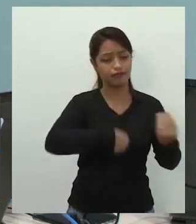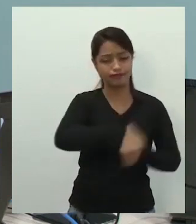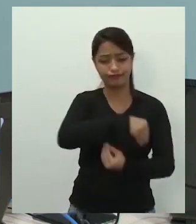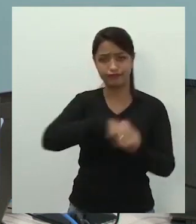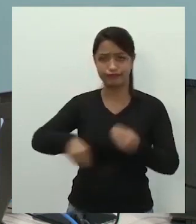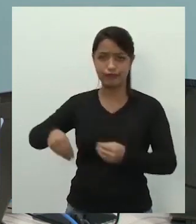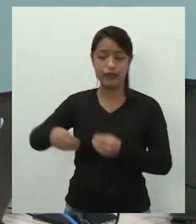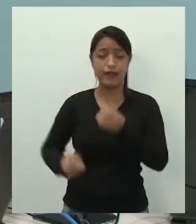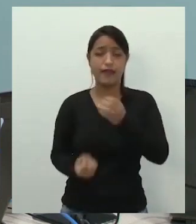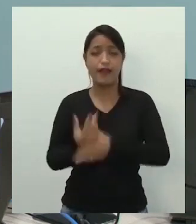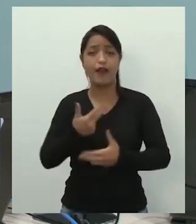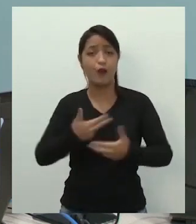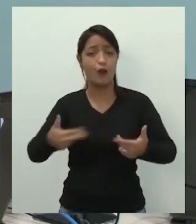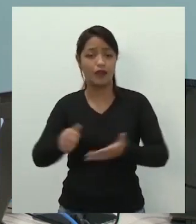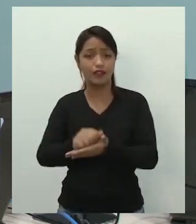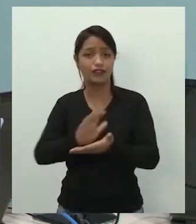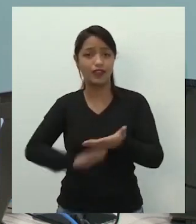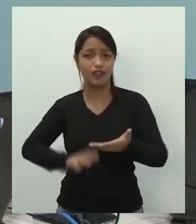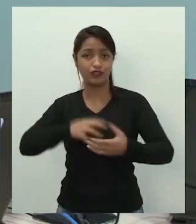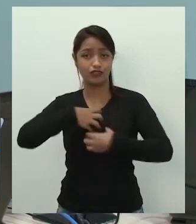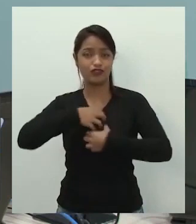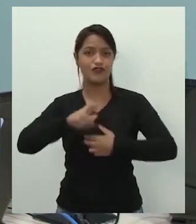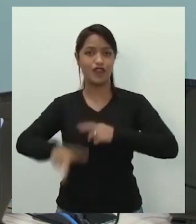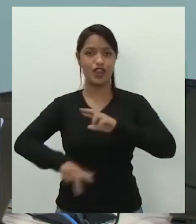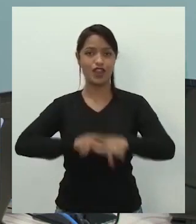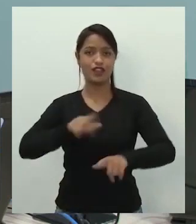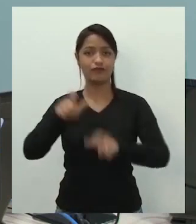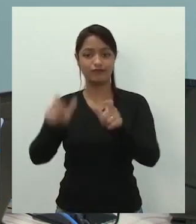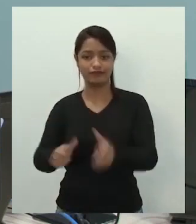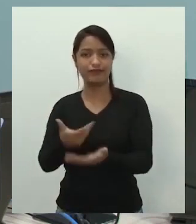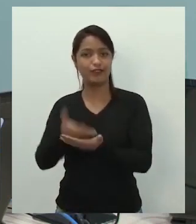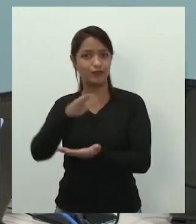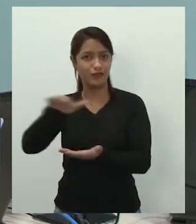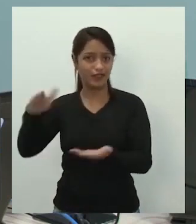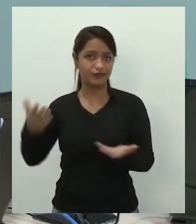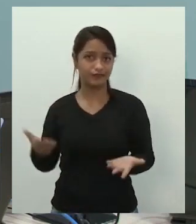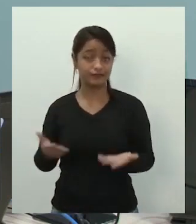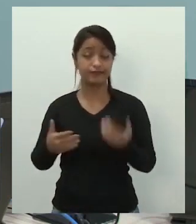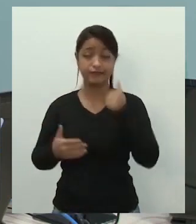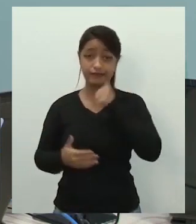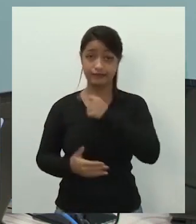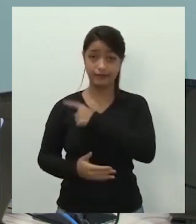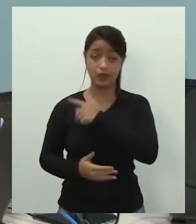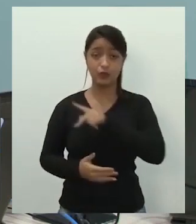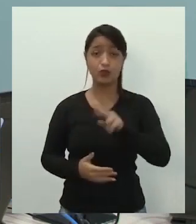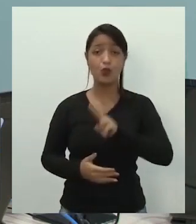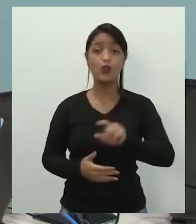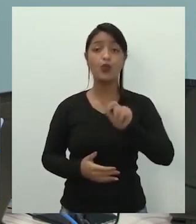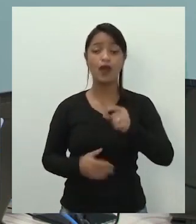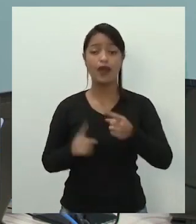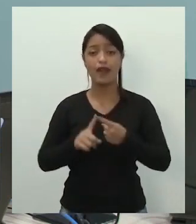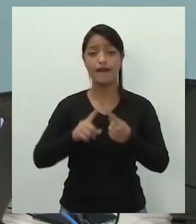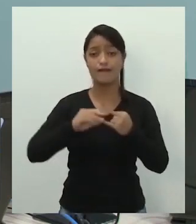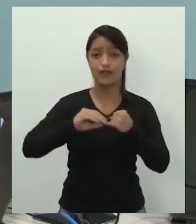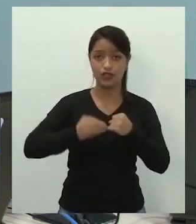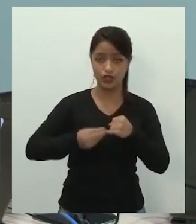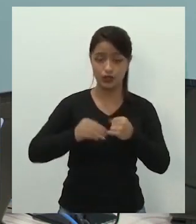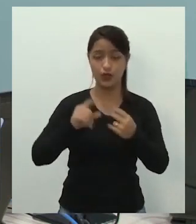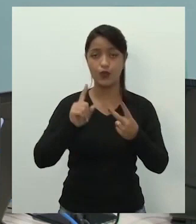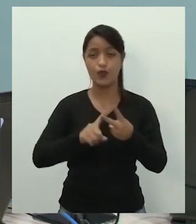os estudantes. Nesse caso, a professora Maria Graziella utilizou feijão, água de